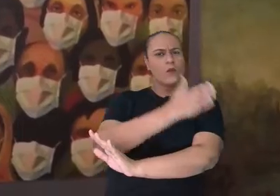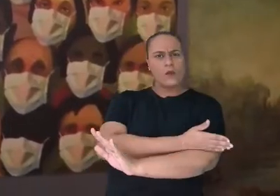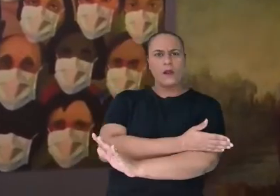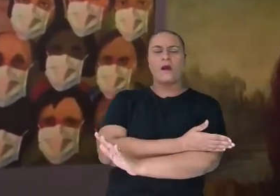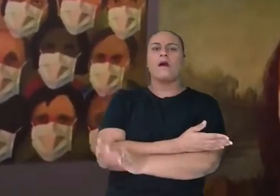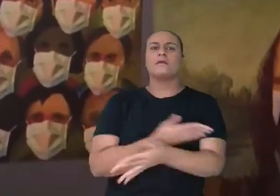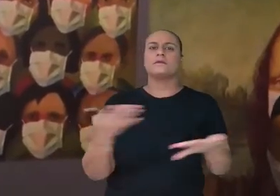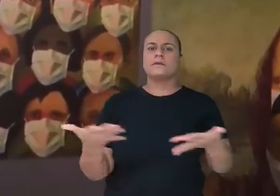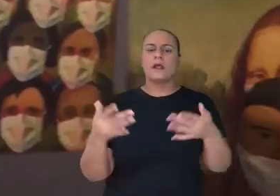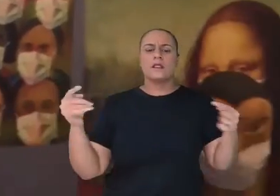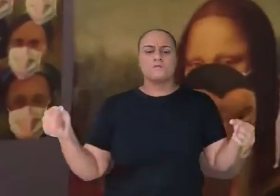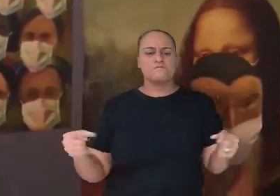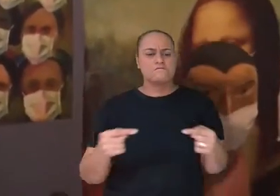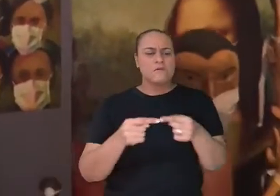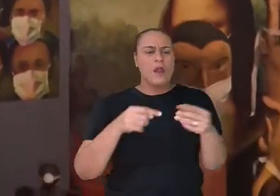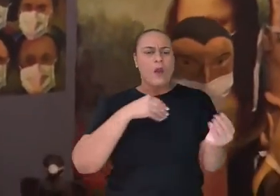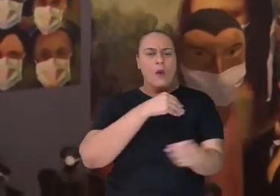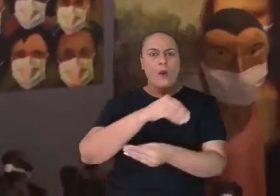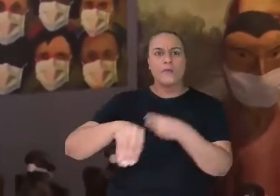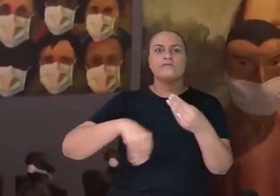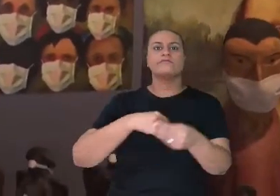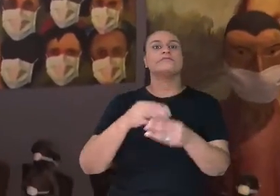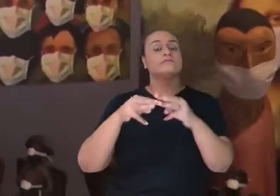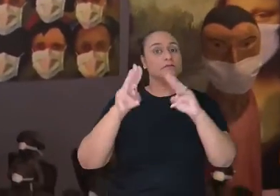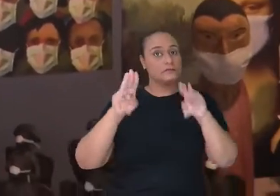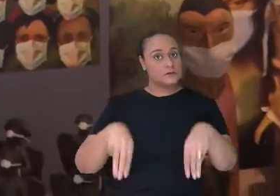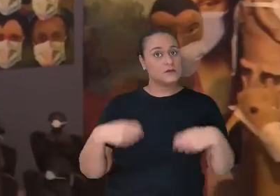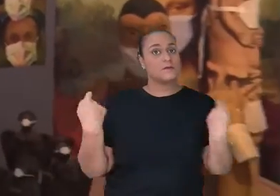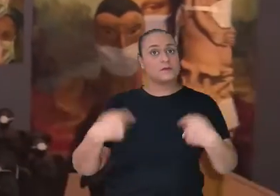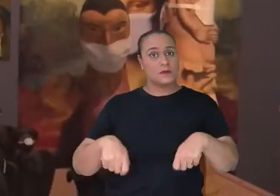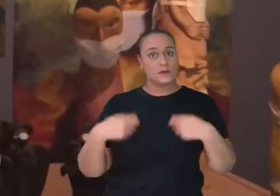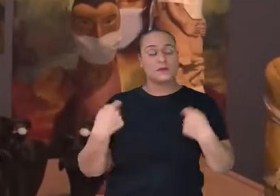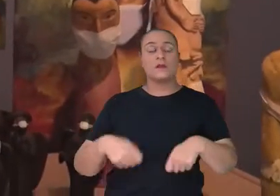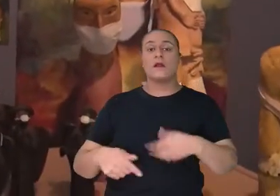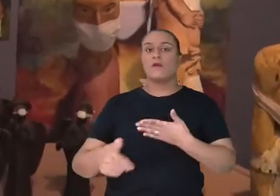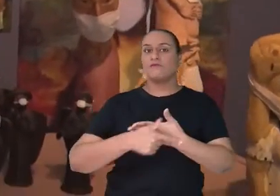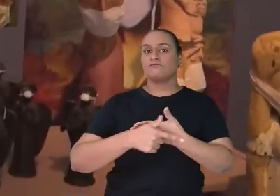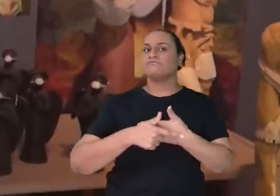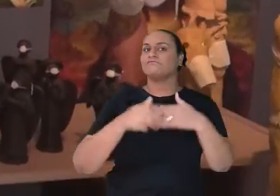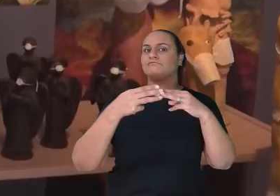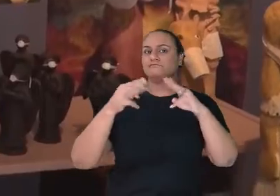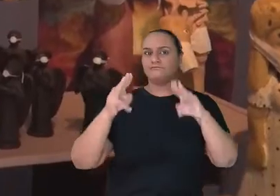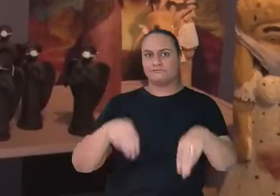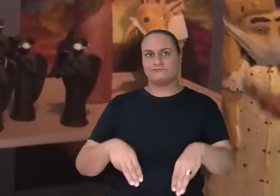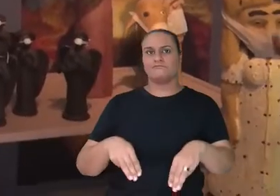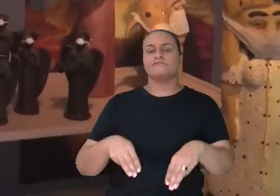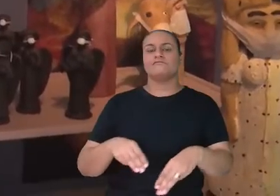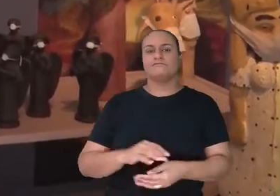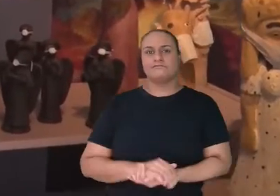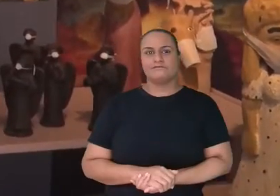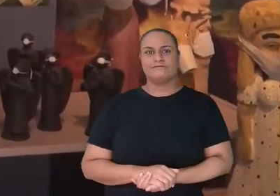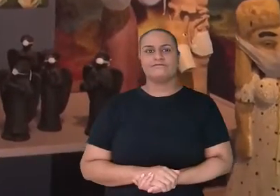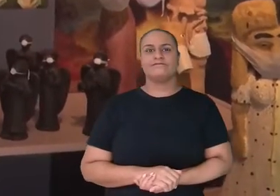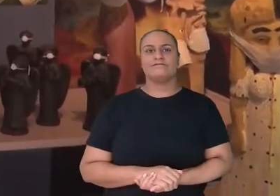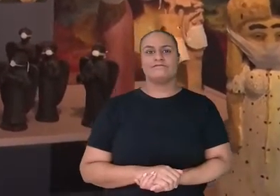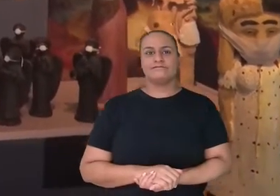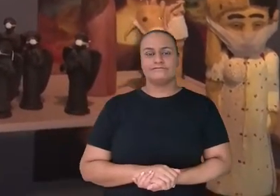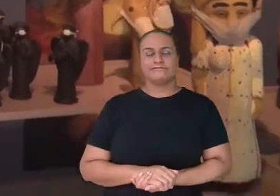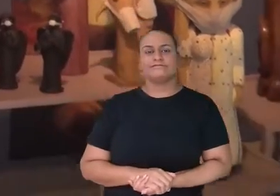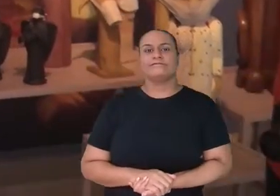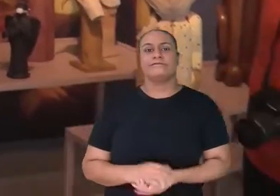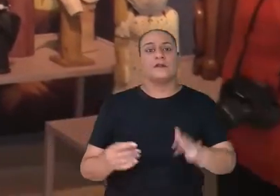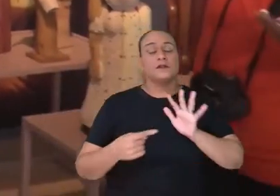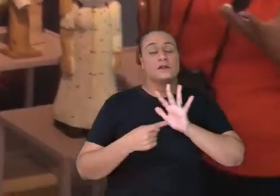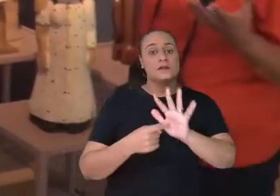com a nossa época. Que é isso que o museu deve fazer. Esse é um papel do museu, né? Aquela ideia. Trazer